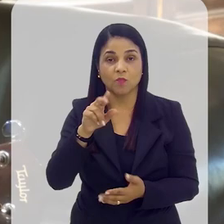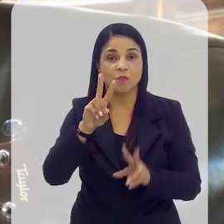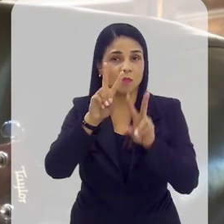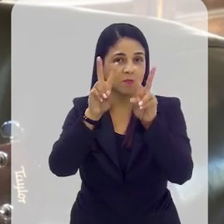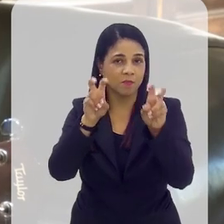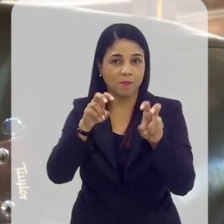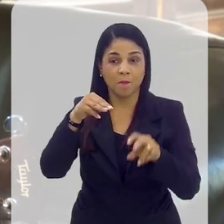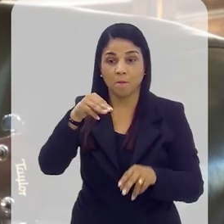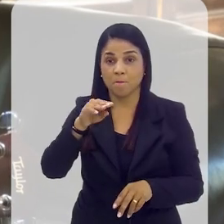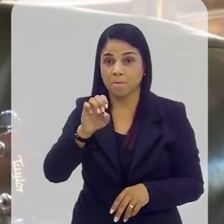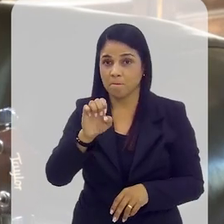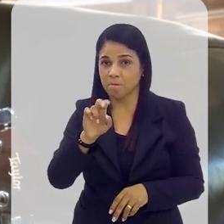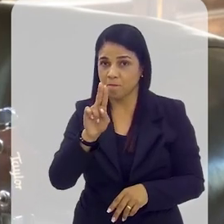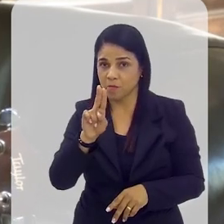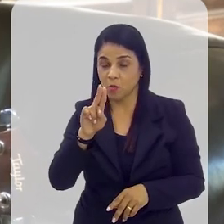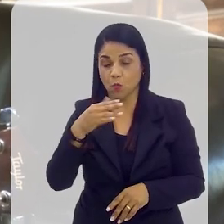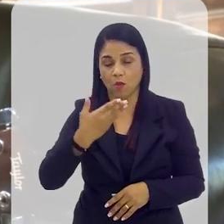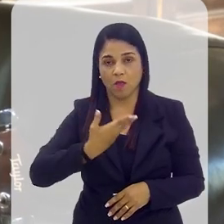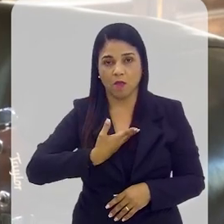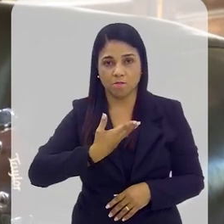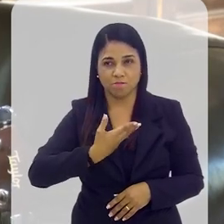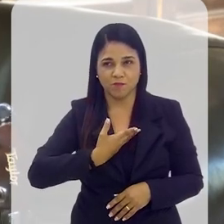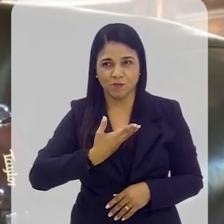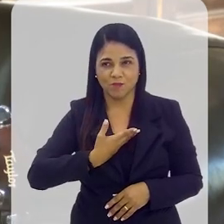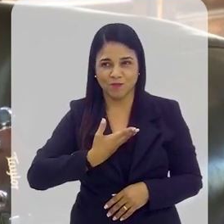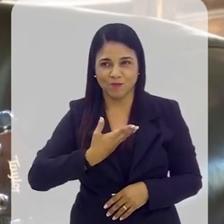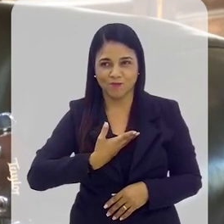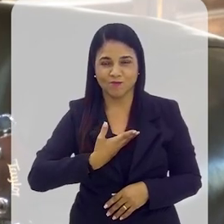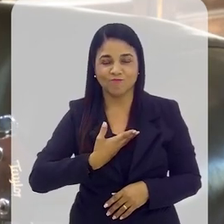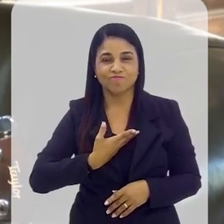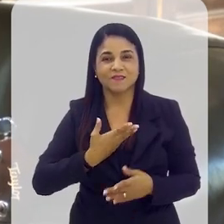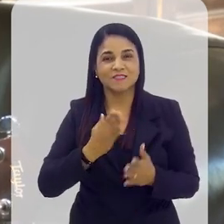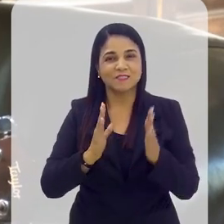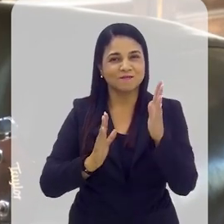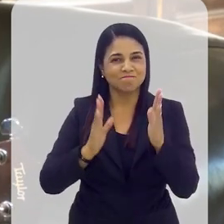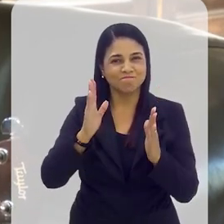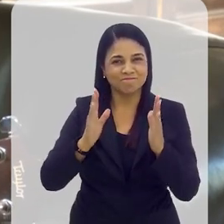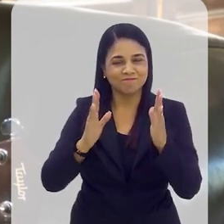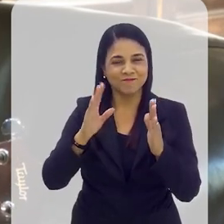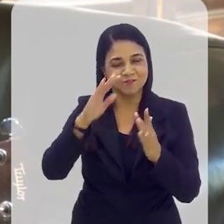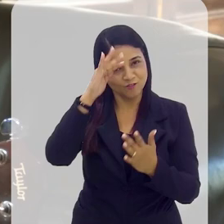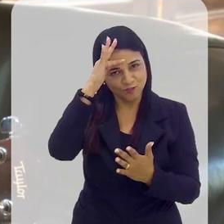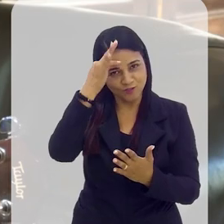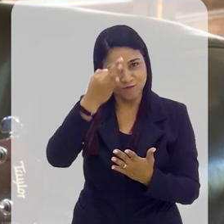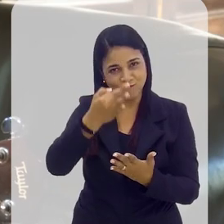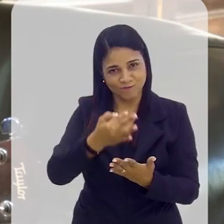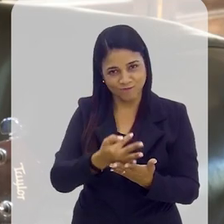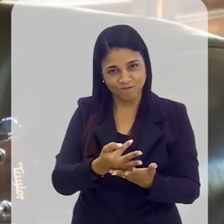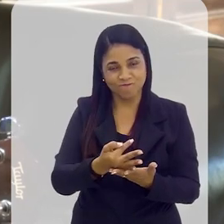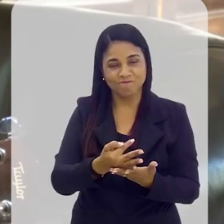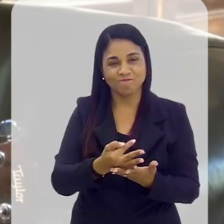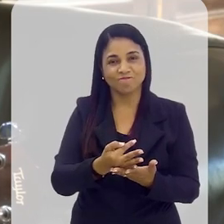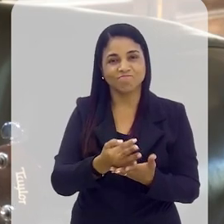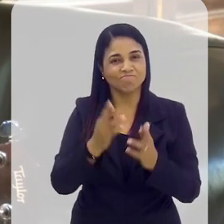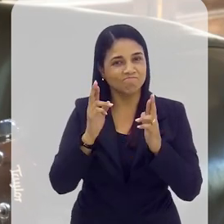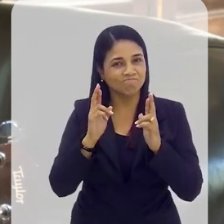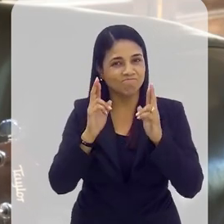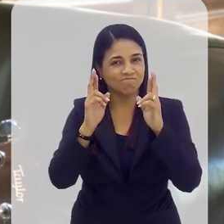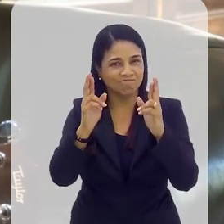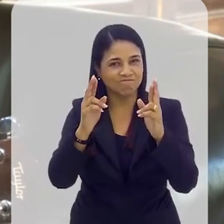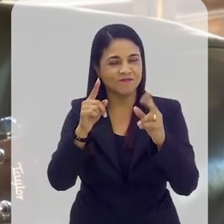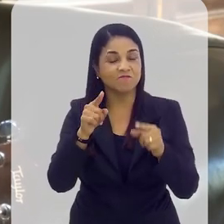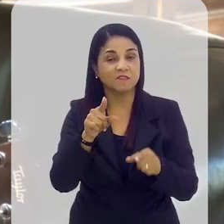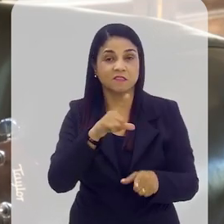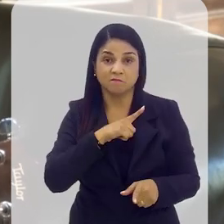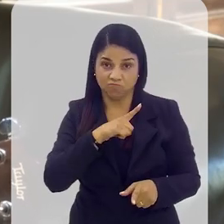Meu Amigo. É, eu vou cantar para vocês ouvirem. Eu quero que vocês, nesse tempo de esperança, eu quero que vocês lembrem que vocês têm